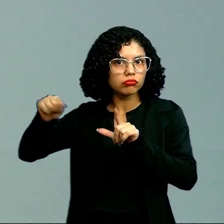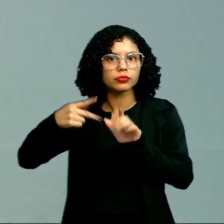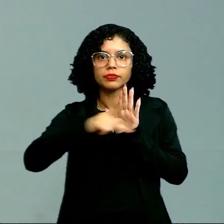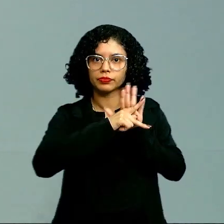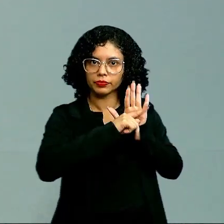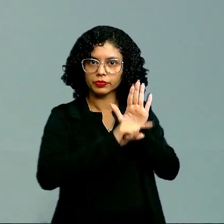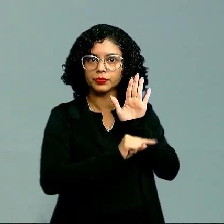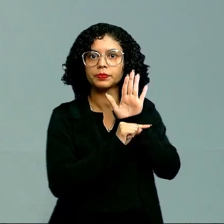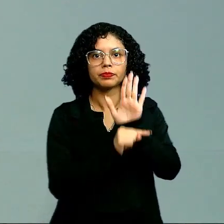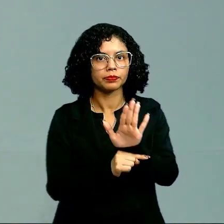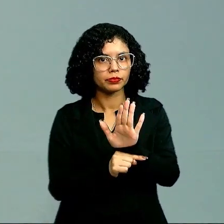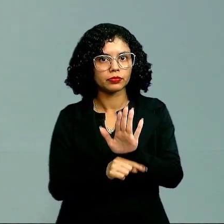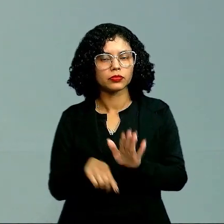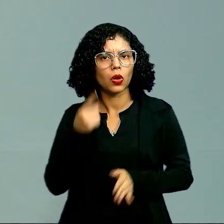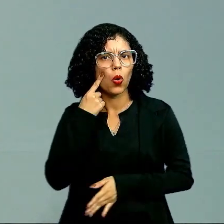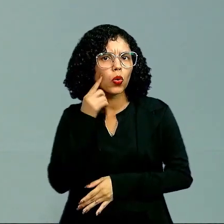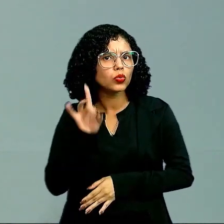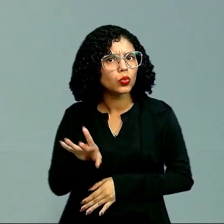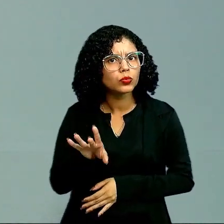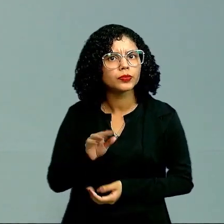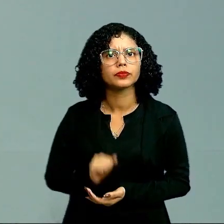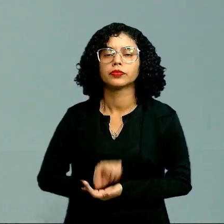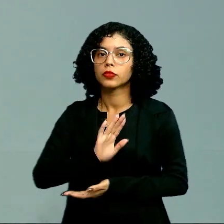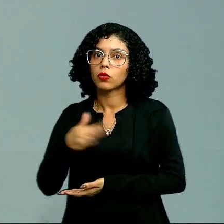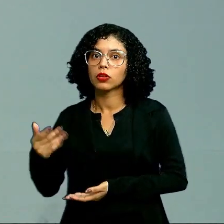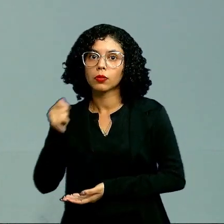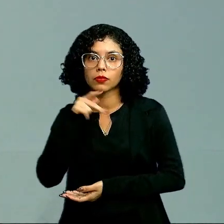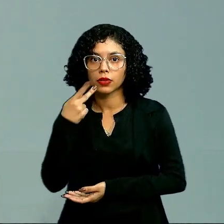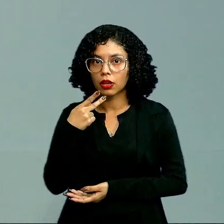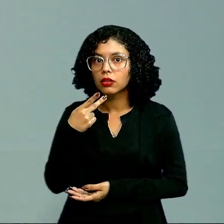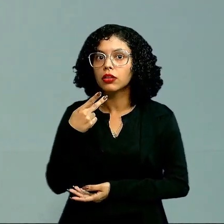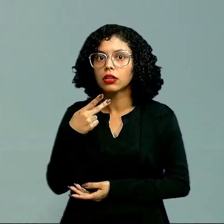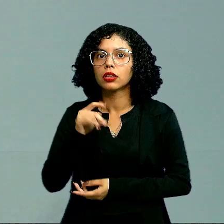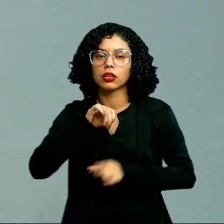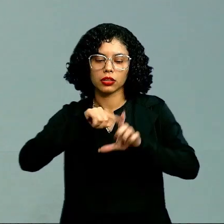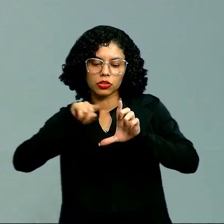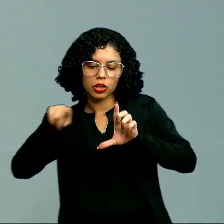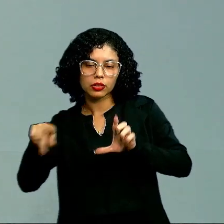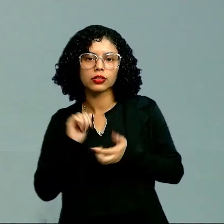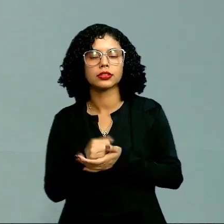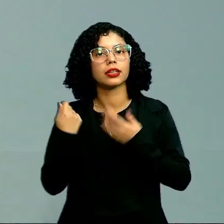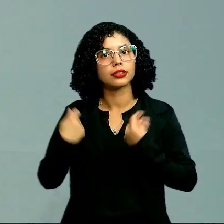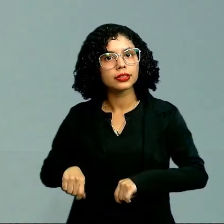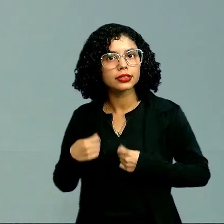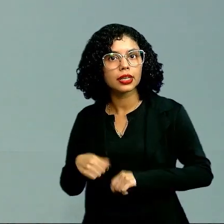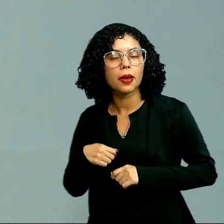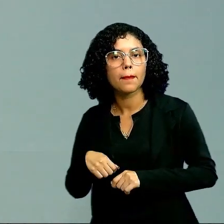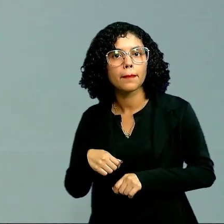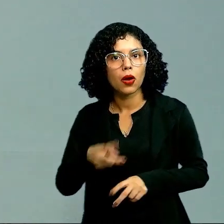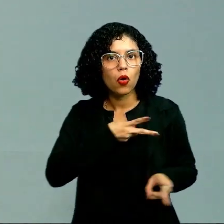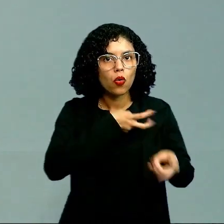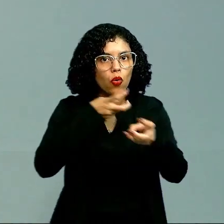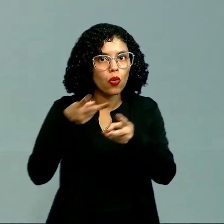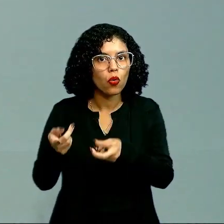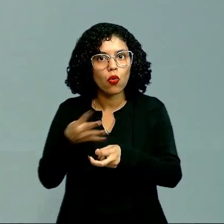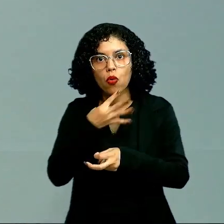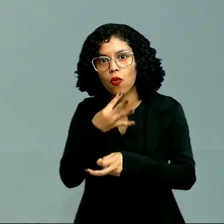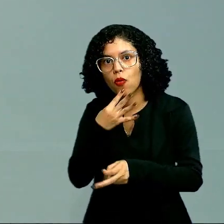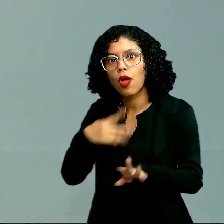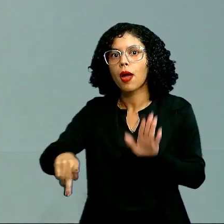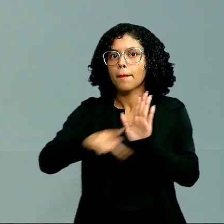probabilidade. Então, olha só, pessoal, quando a gente está falando de estatística, a gente tem que sempre estar conhecendo, tá,